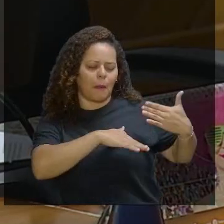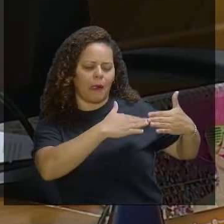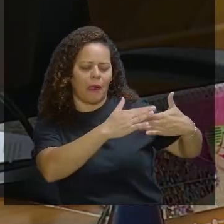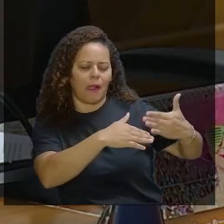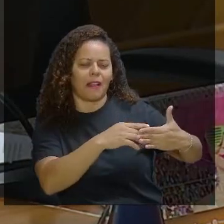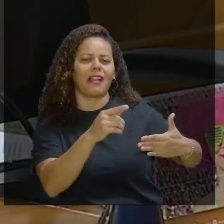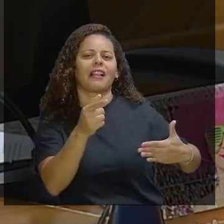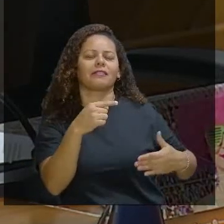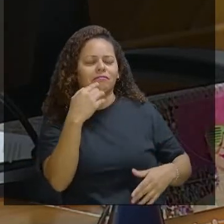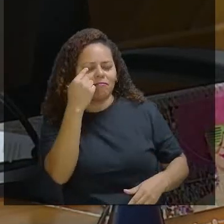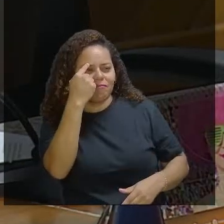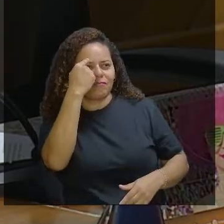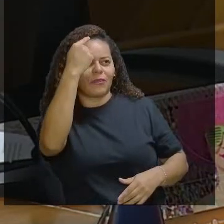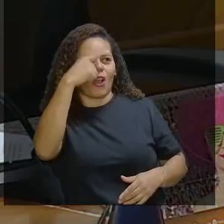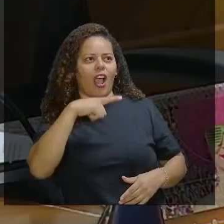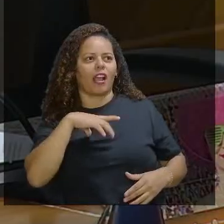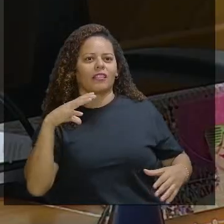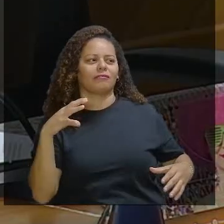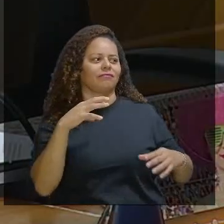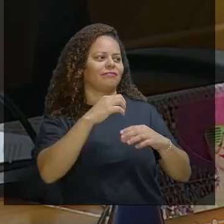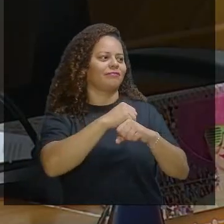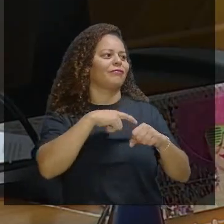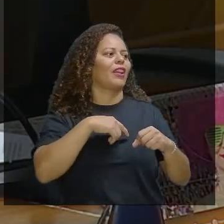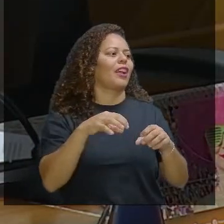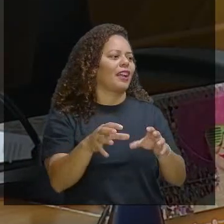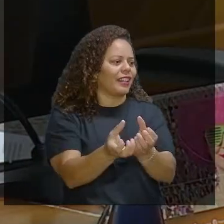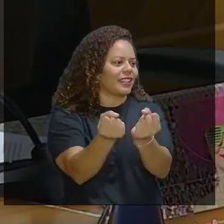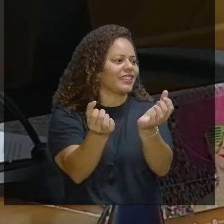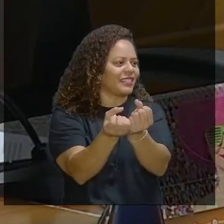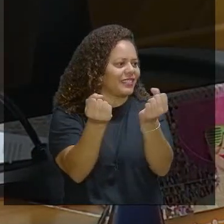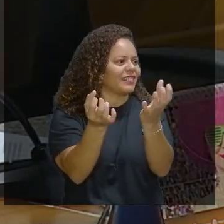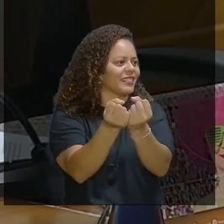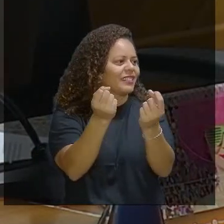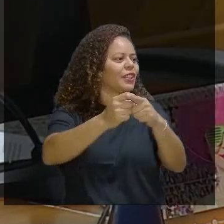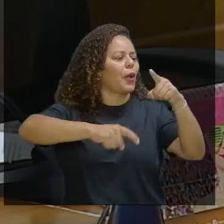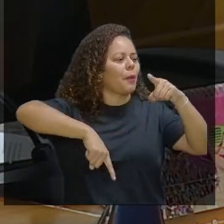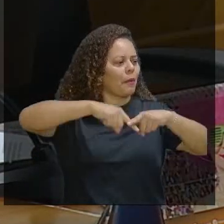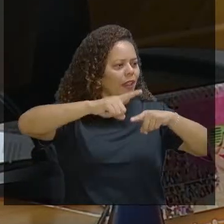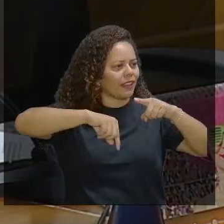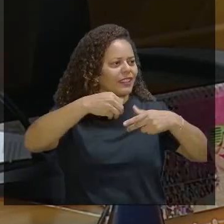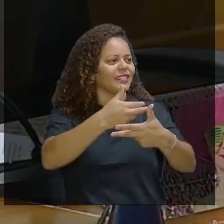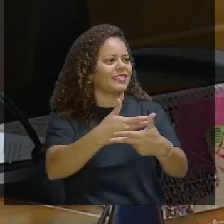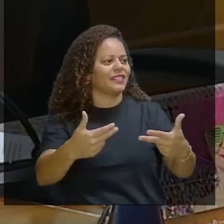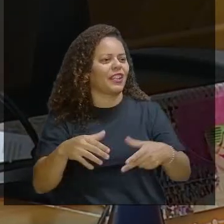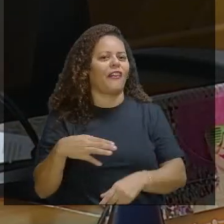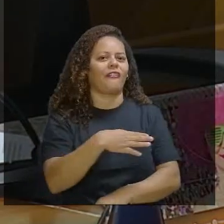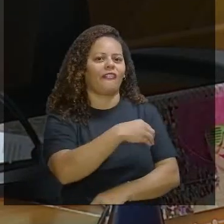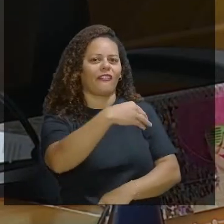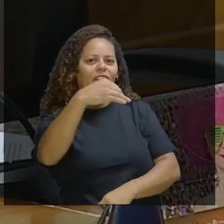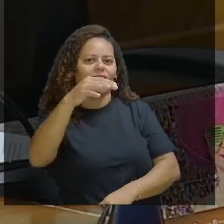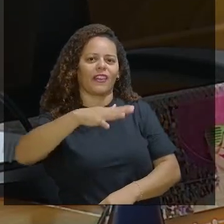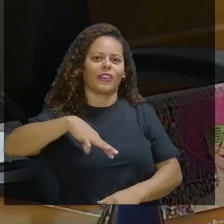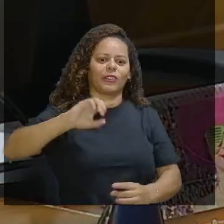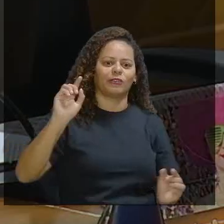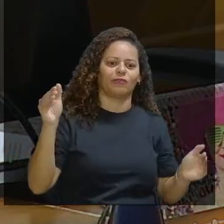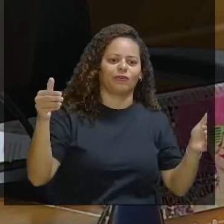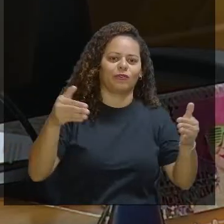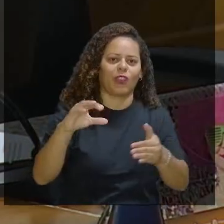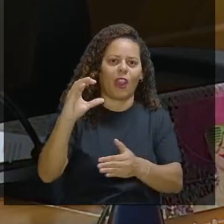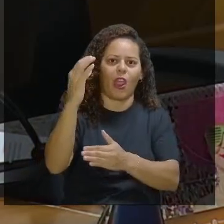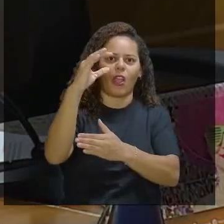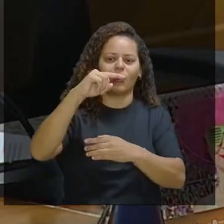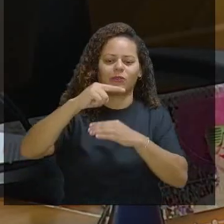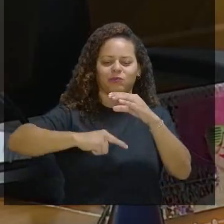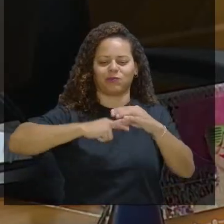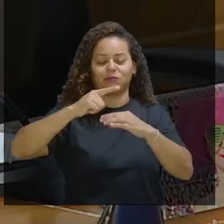levaram a participar da produção de materiais didáticos, sendo coautora da série Viagem para o Mundo da Ciência, lançada